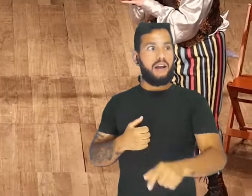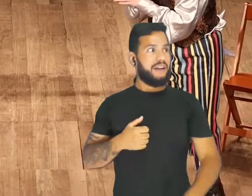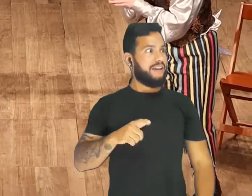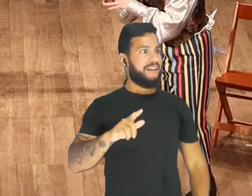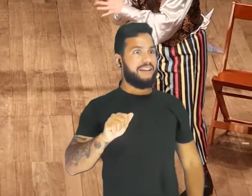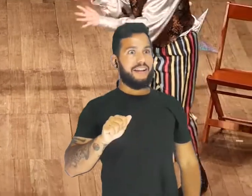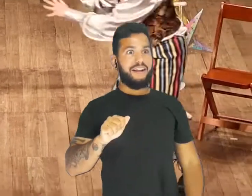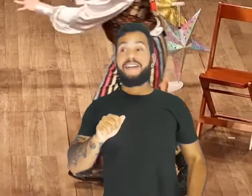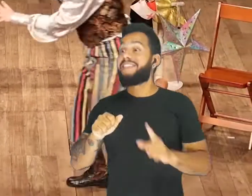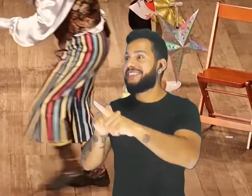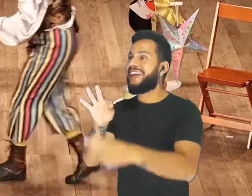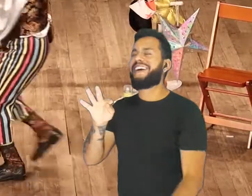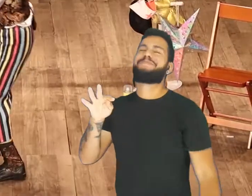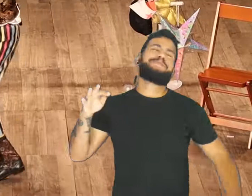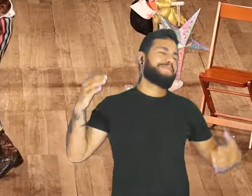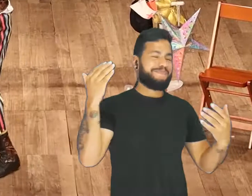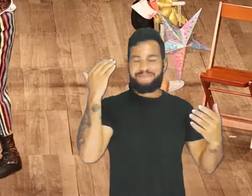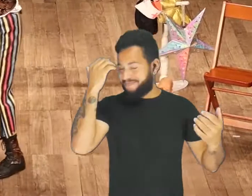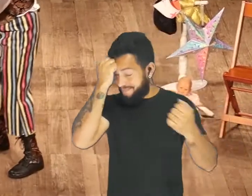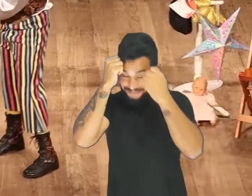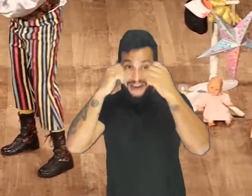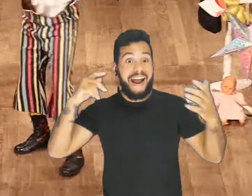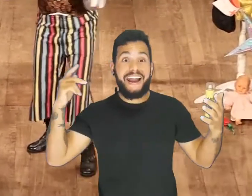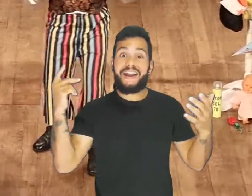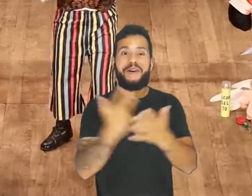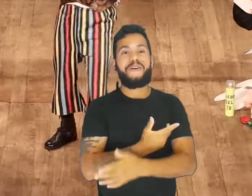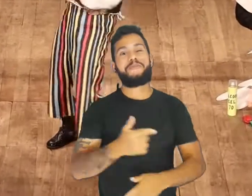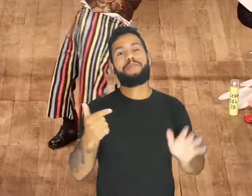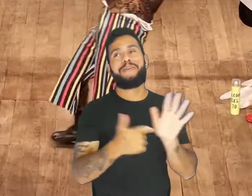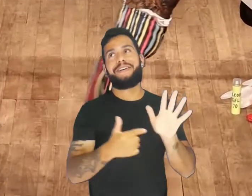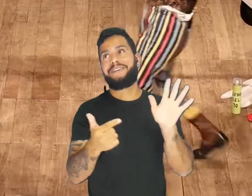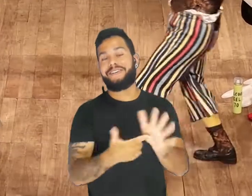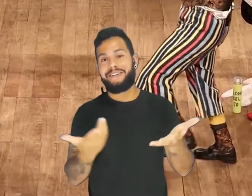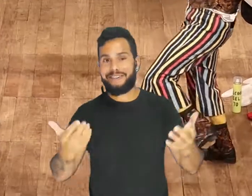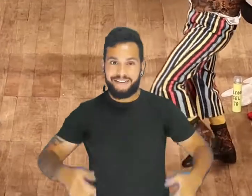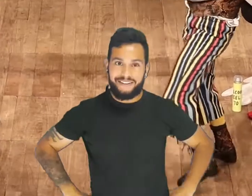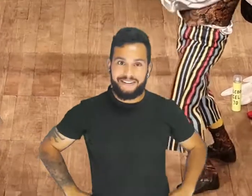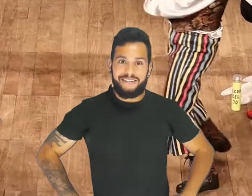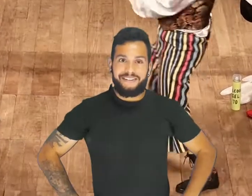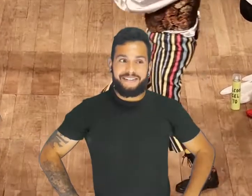aqui, agora. Sabe onde é que está o Capitão América? Lá! Que lá? É T!